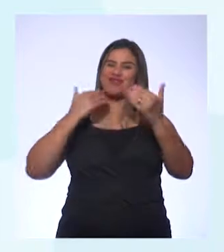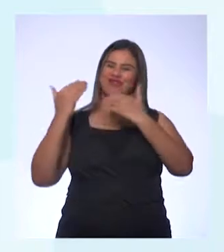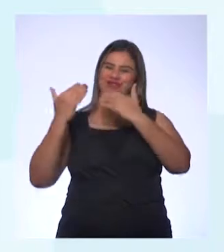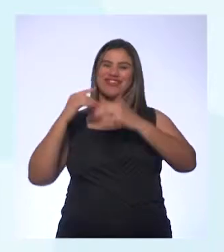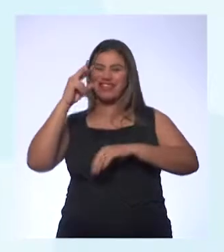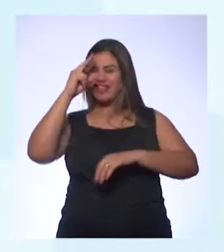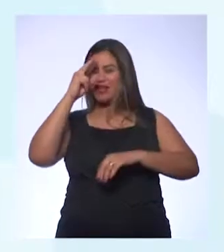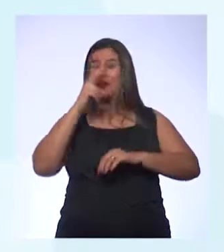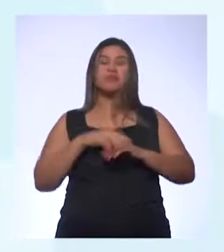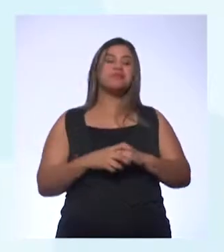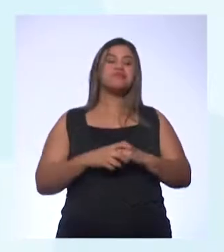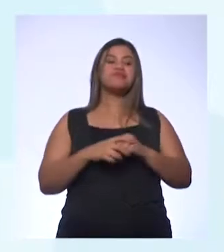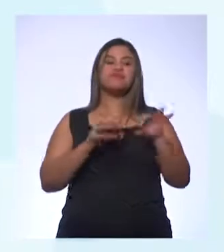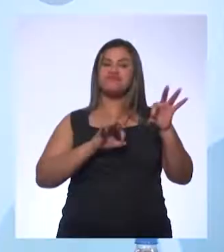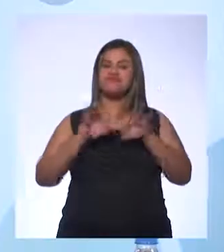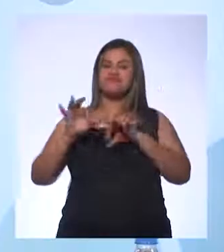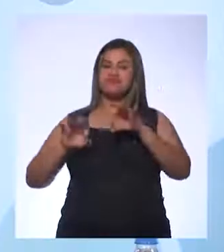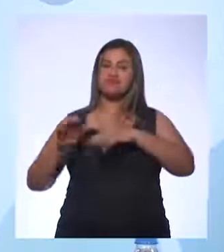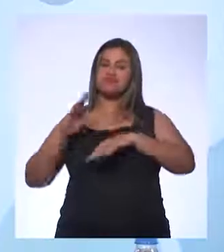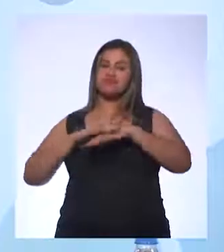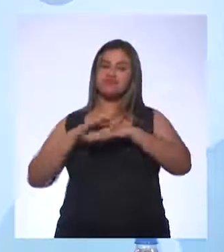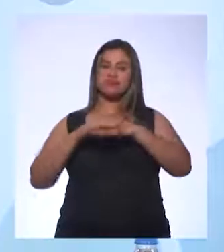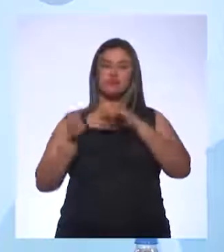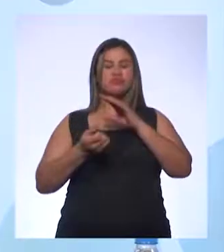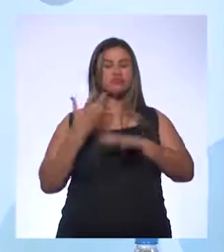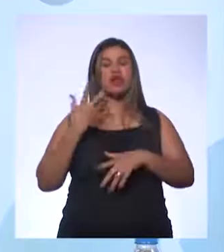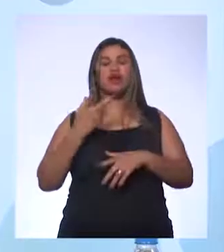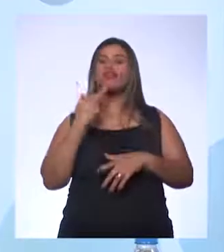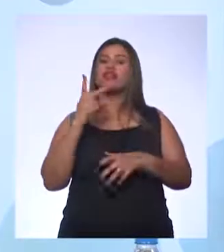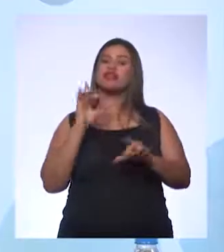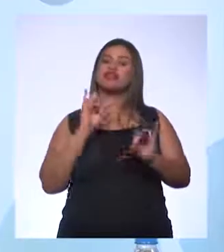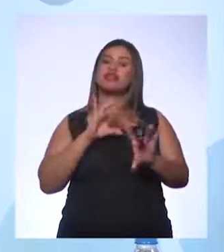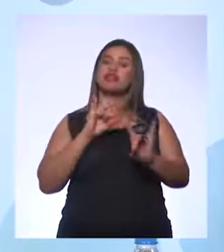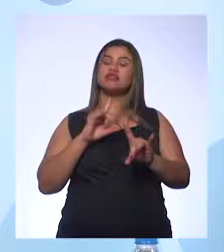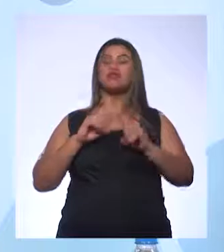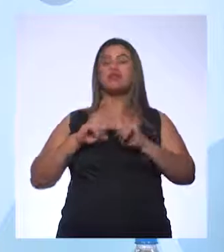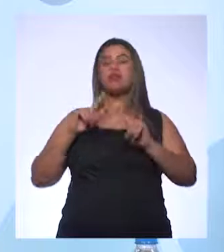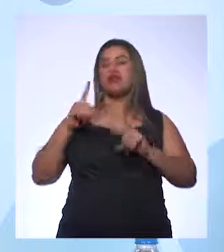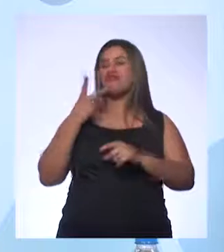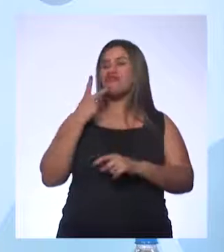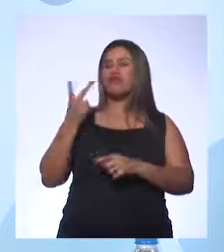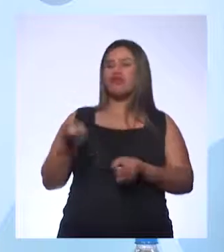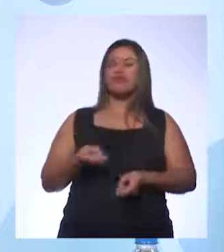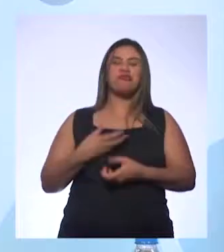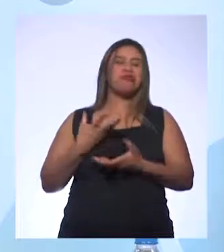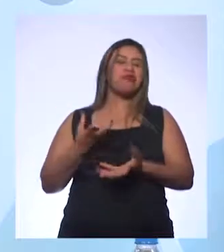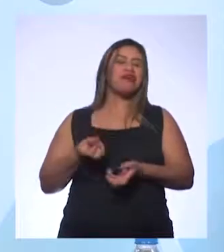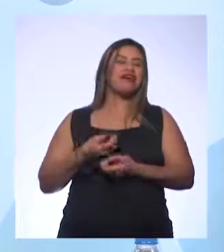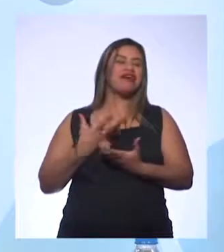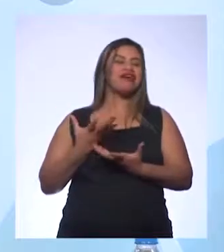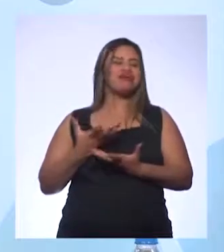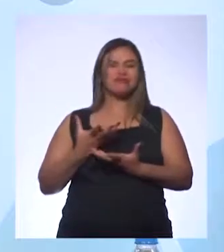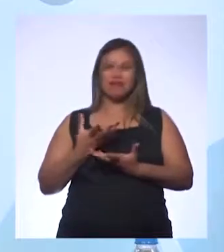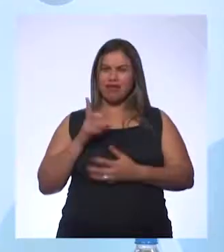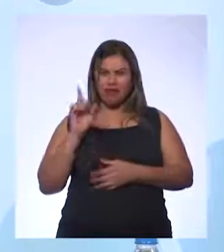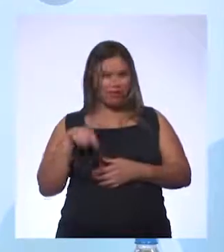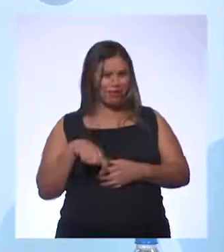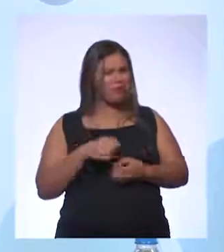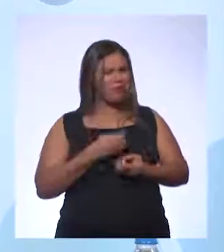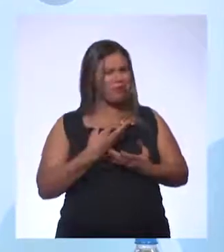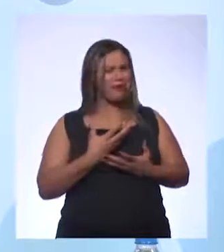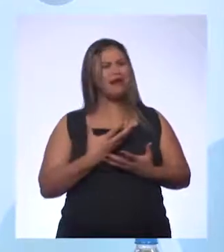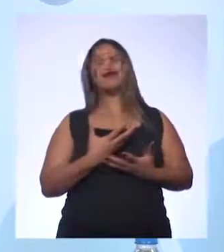planejamento técnico e realização. Eu falei de uma maneira técnica agora e você falou de uma maneira poética. Foi poética. Foi, Bacana.